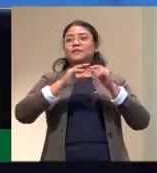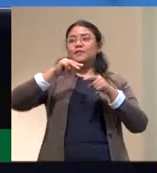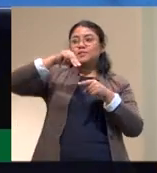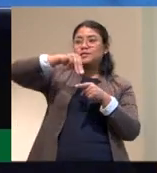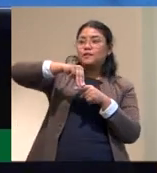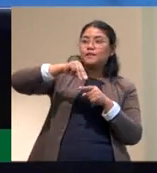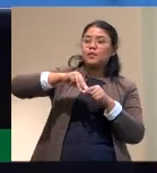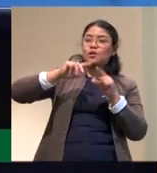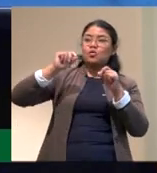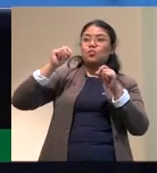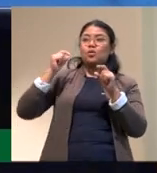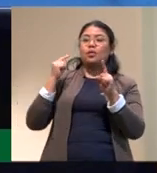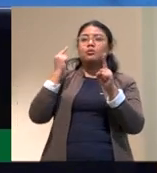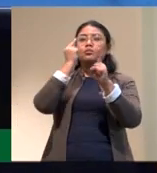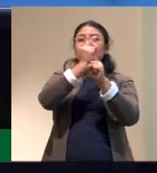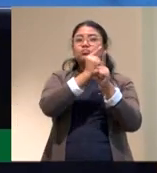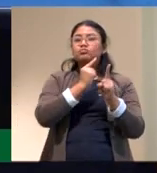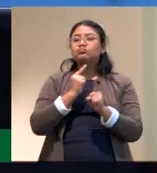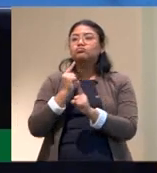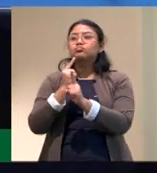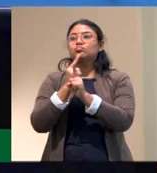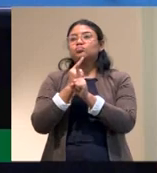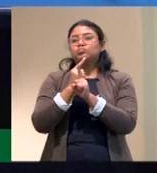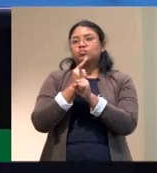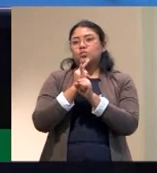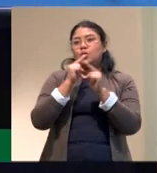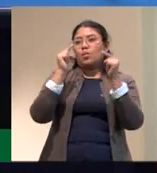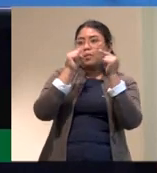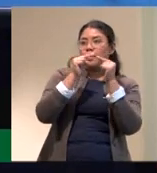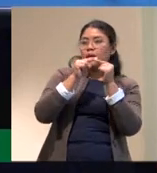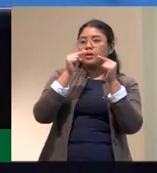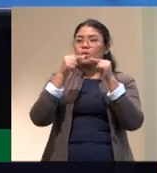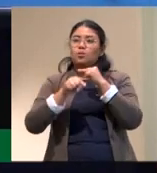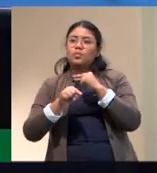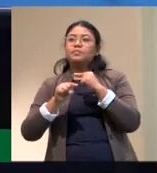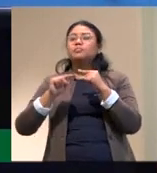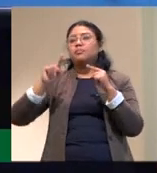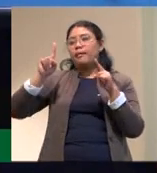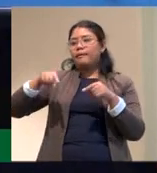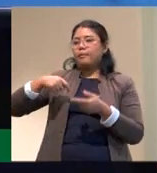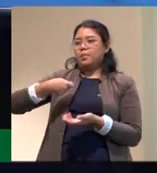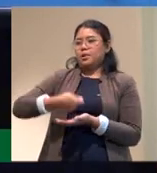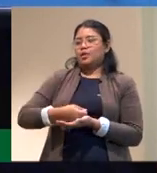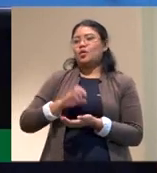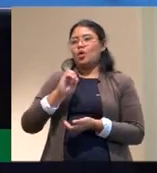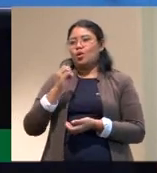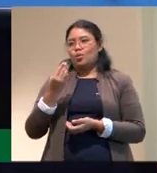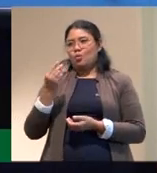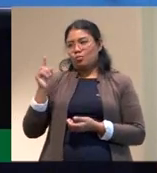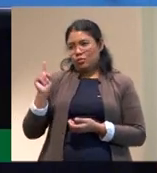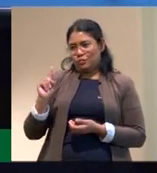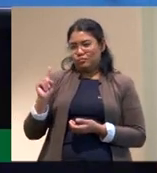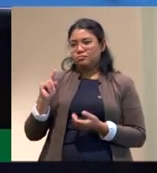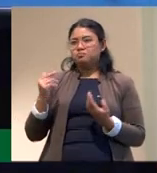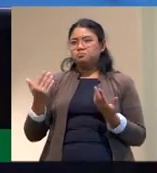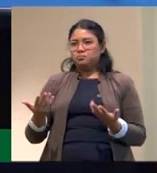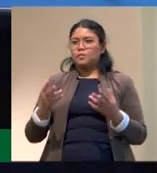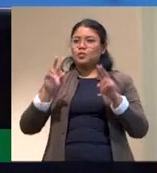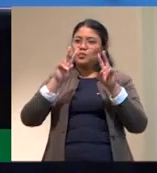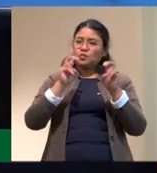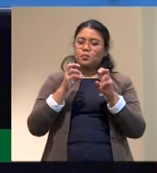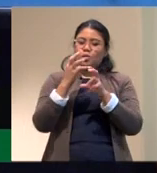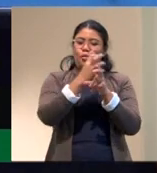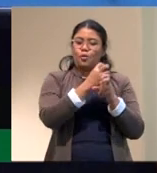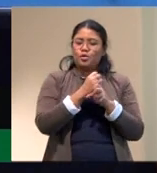se identifica com aquilo que é hoje o obrigatório, né? Então, acho que, além da questão quantitativa